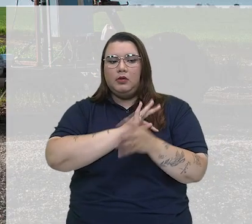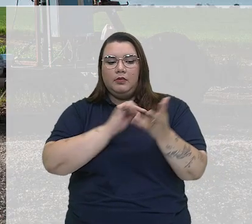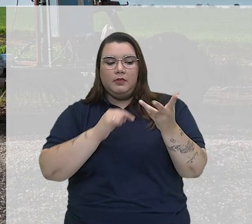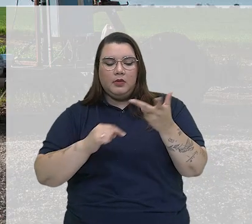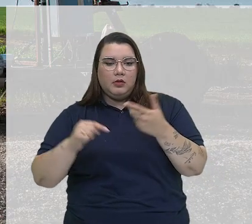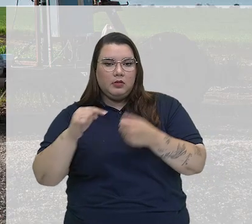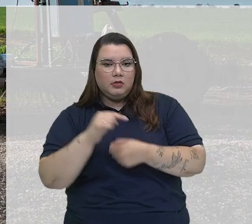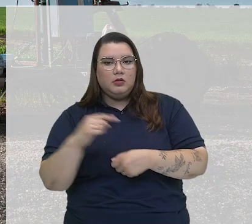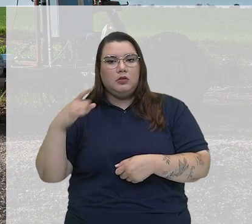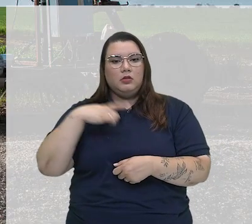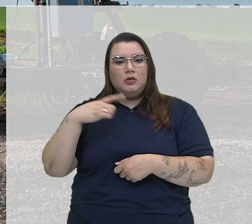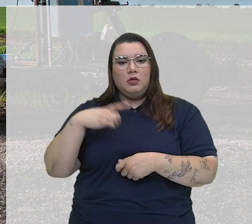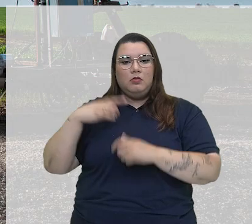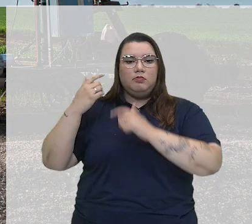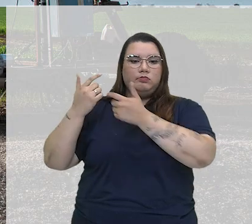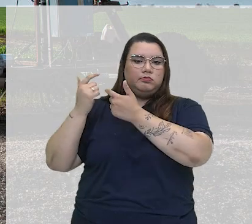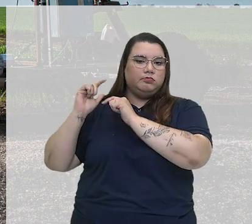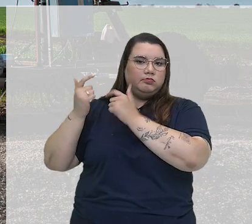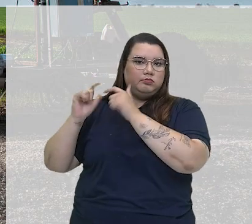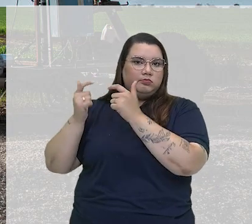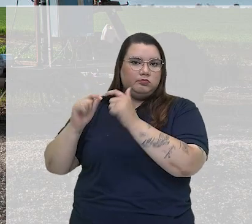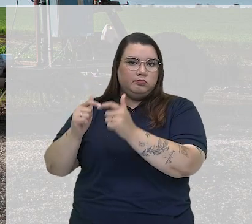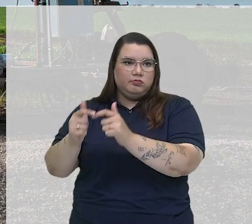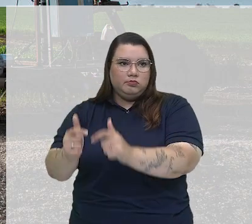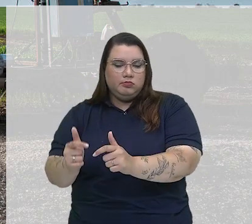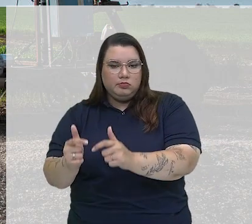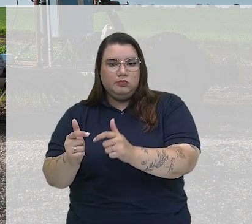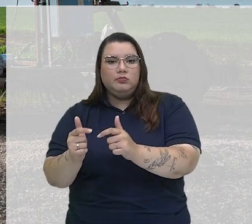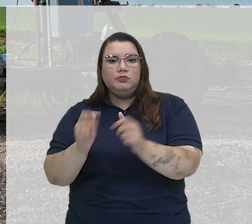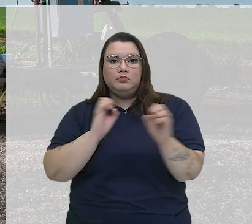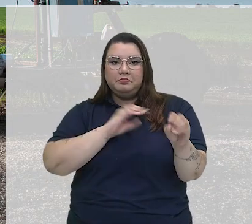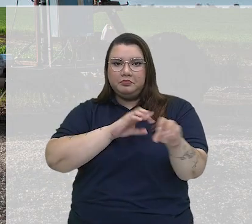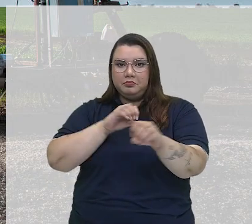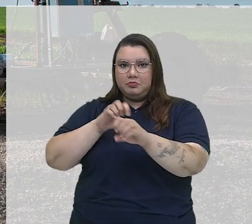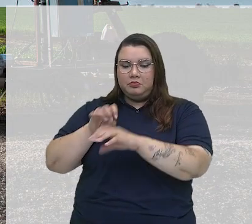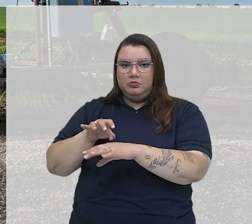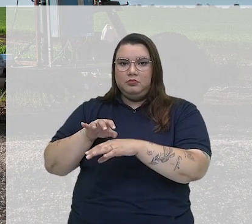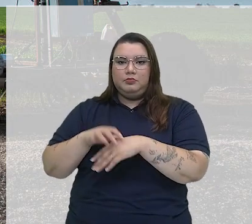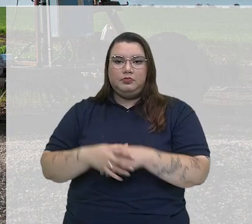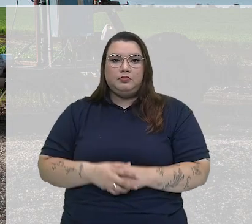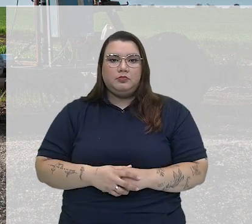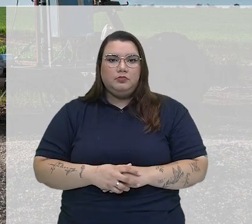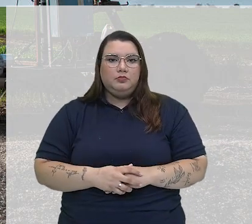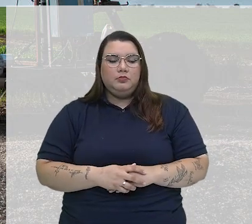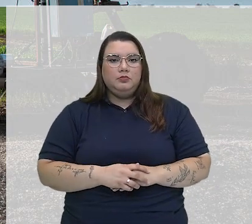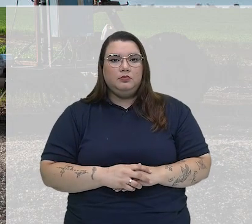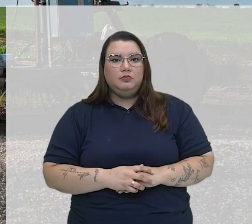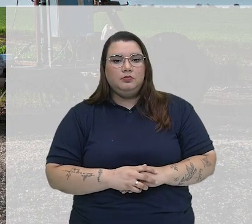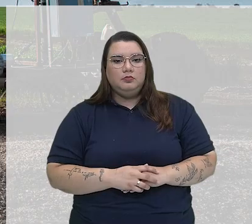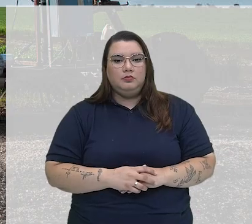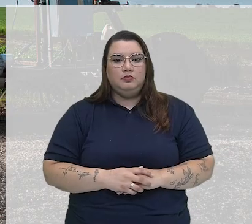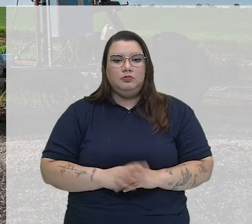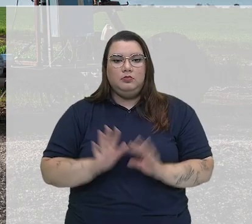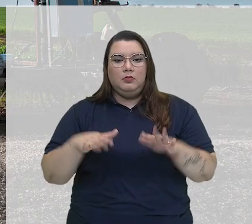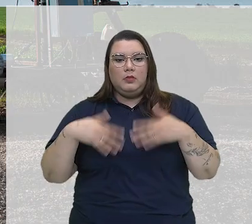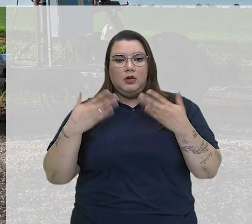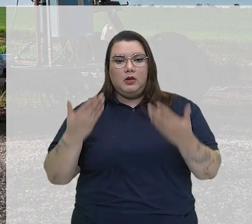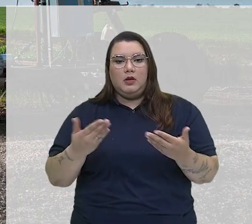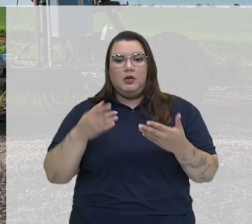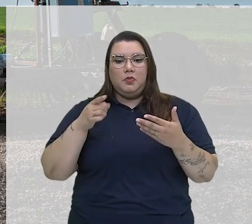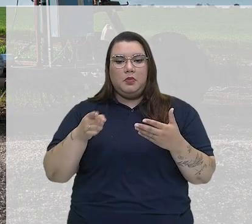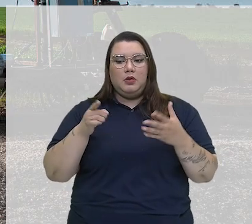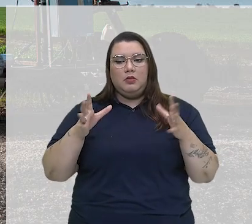que foram ali sendo repassadas de geração em geração. E esse acúmulo